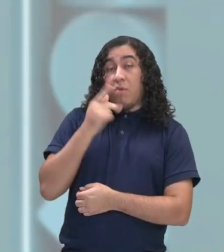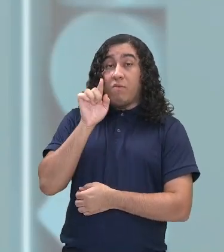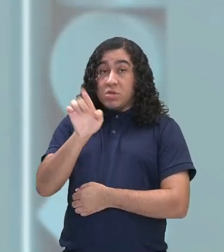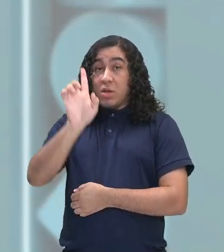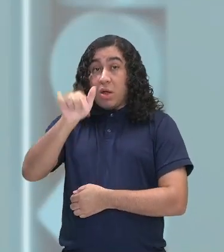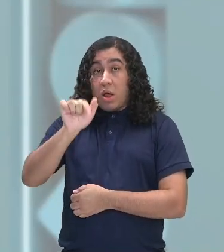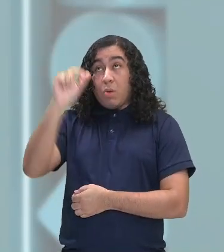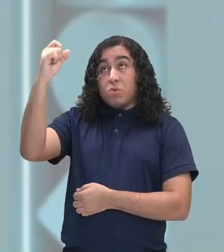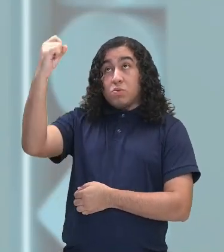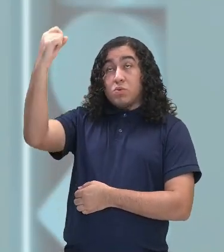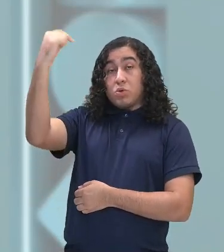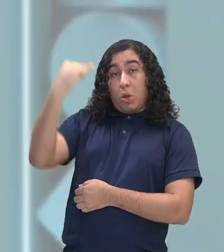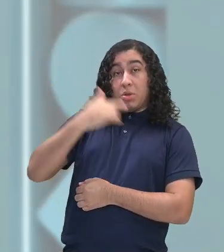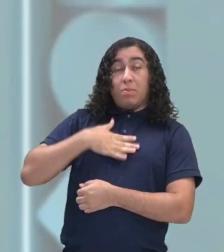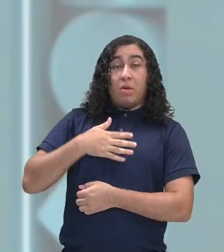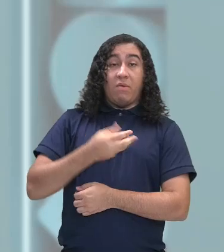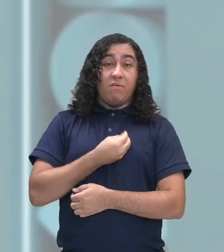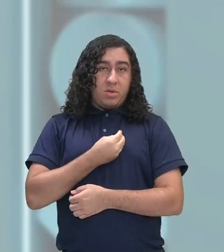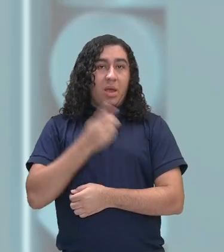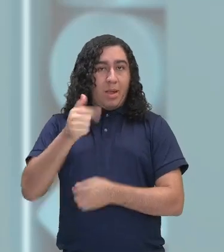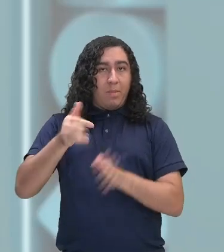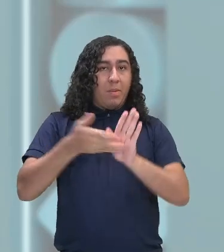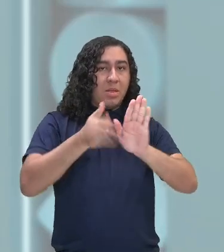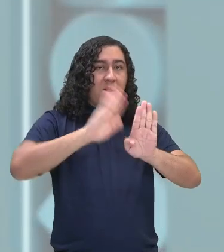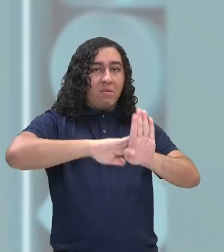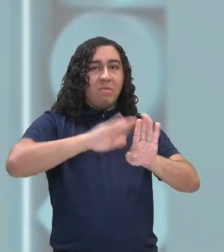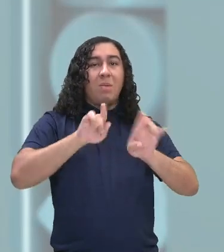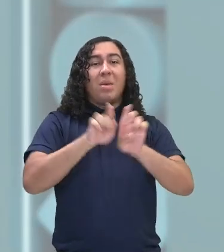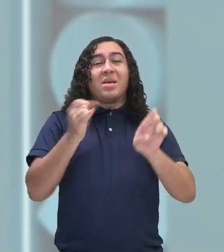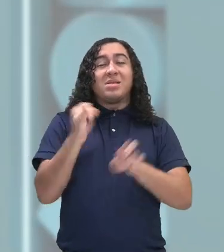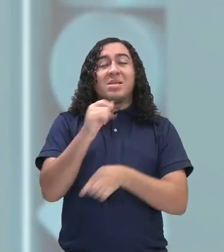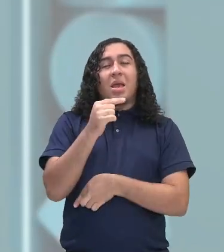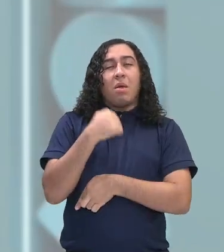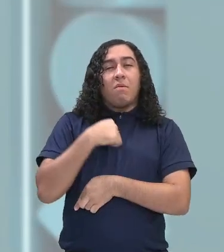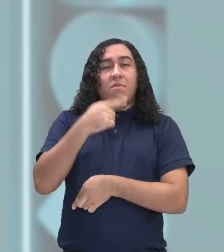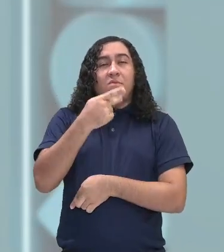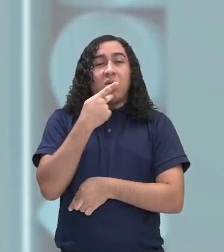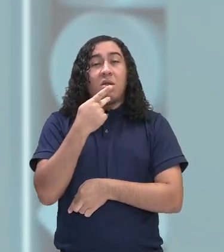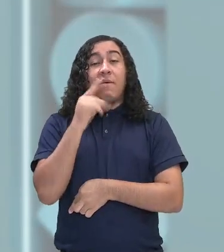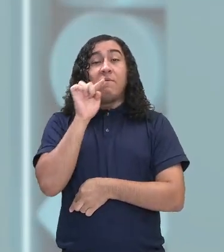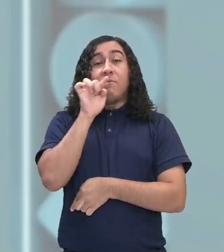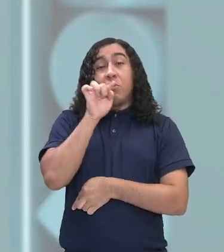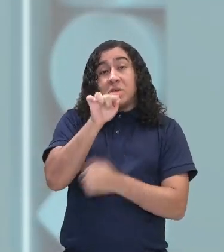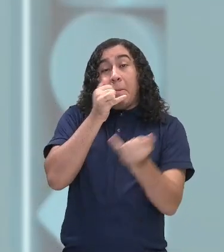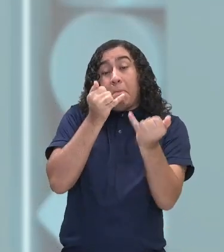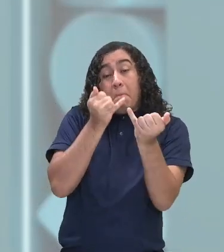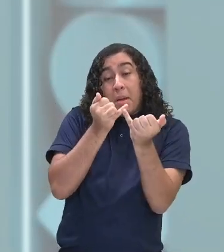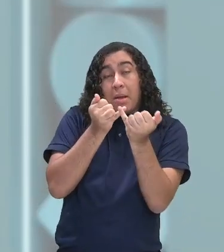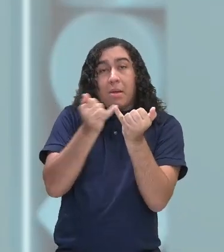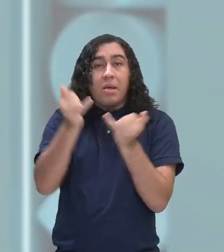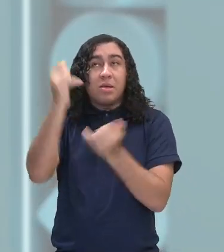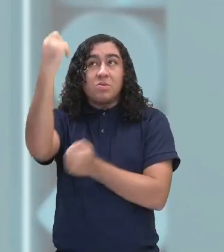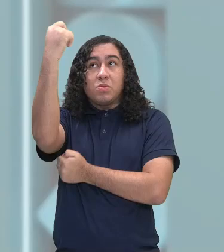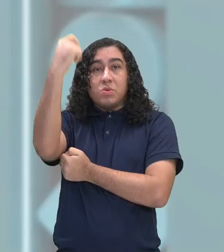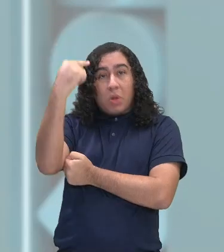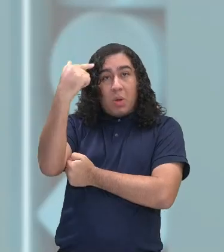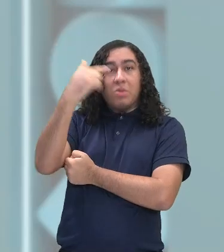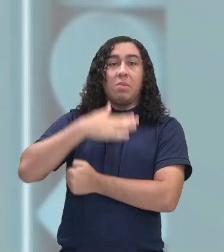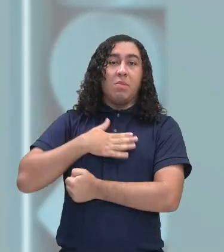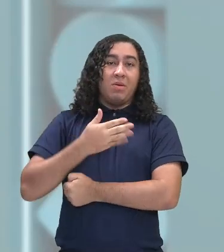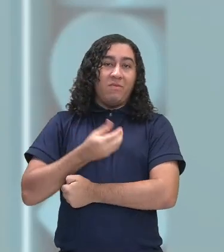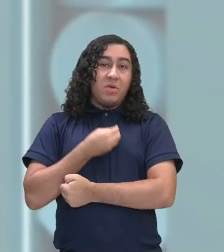uma metáfora. Agora, se eu disser você é como o sol em minha vida, já estou fazendo